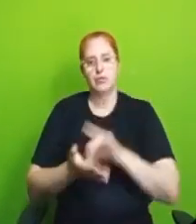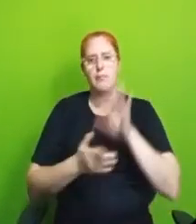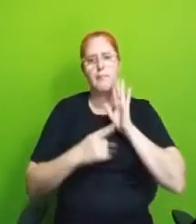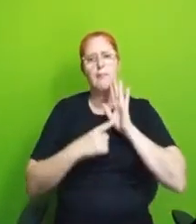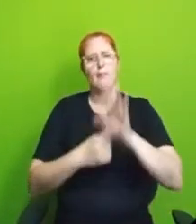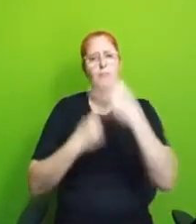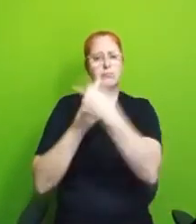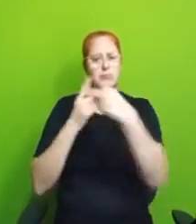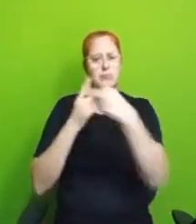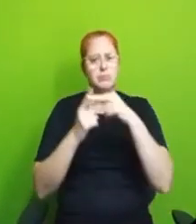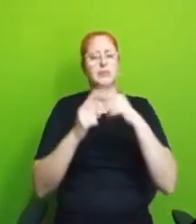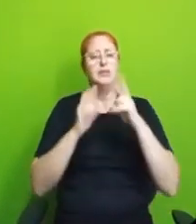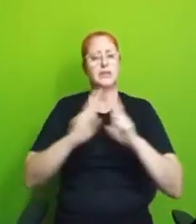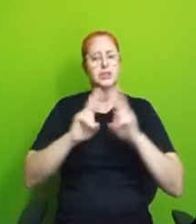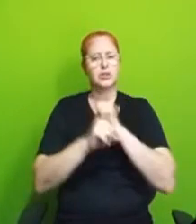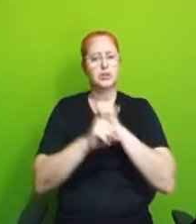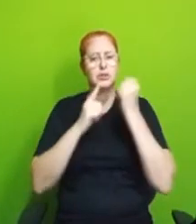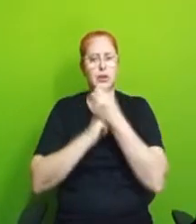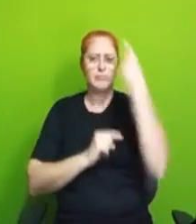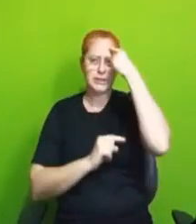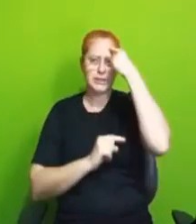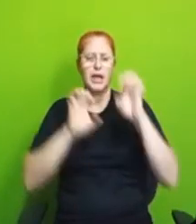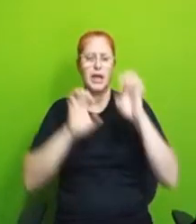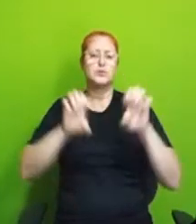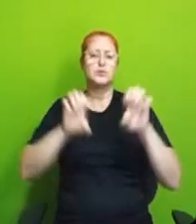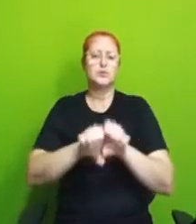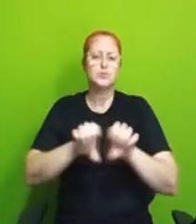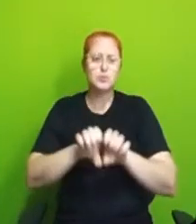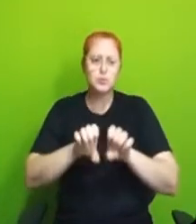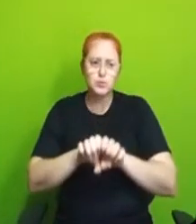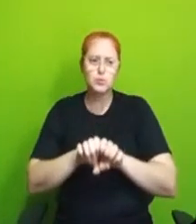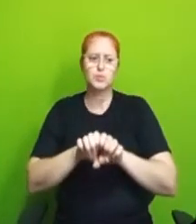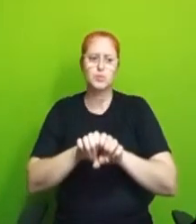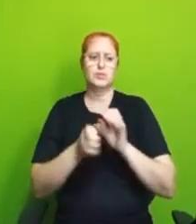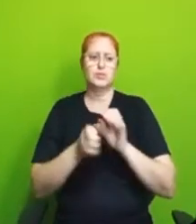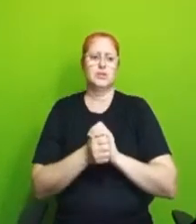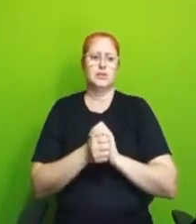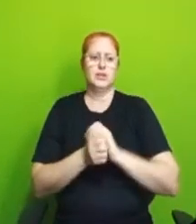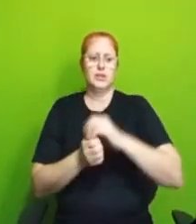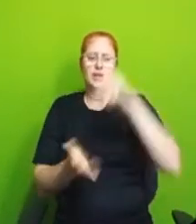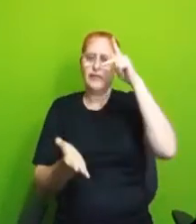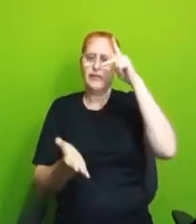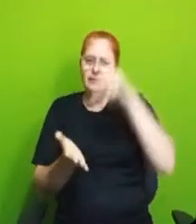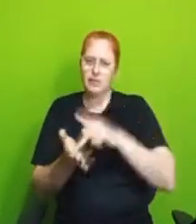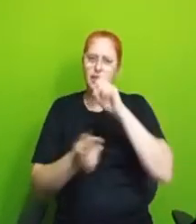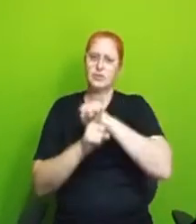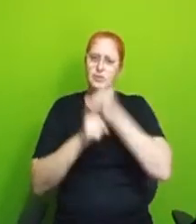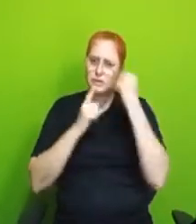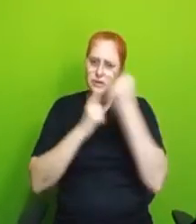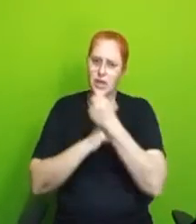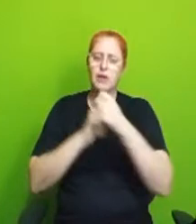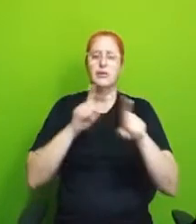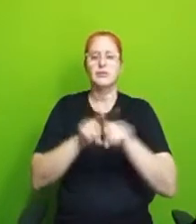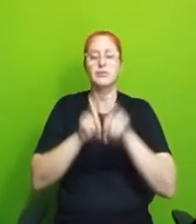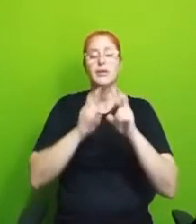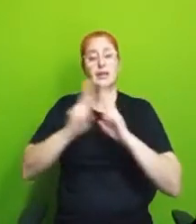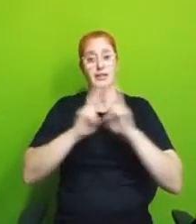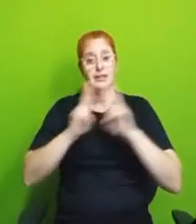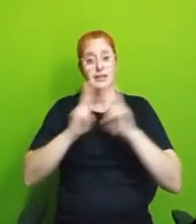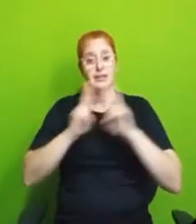gente pensar justamente a estruturação da realidade social a partir das relações sociais de sexo. Traz